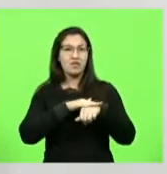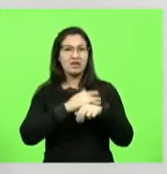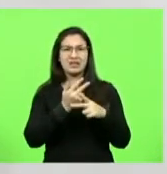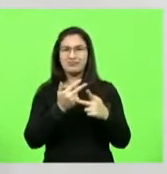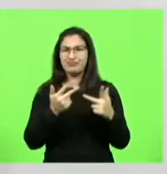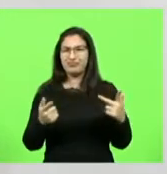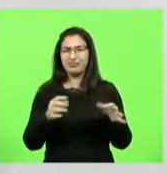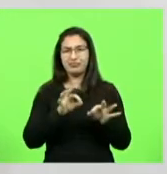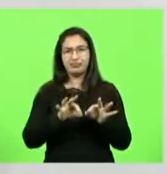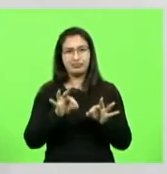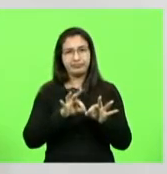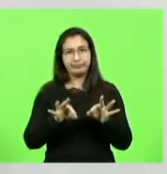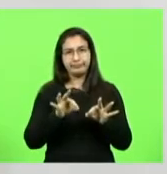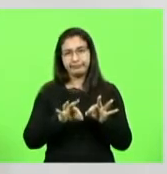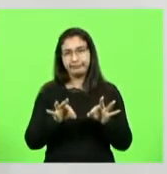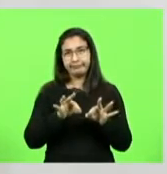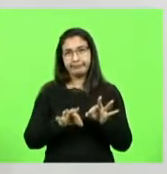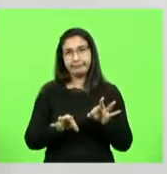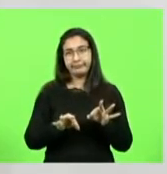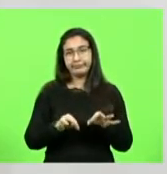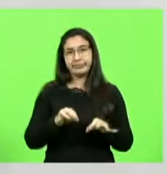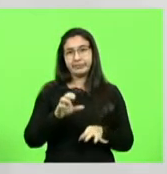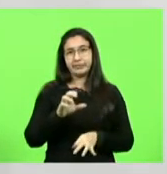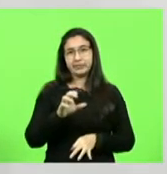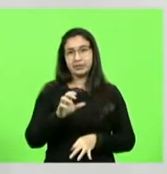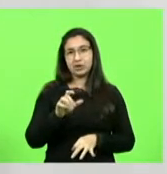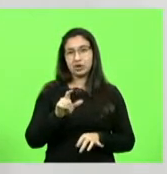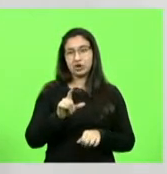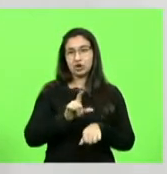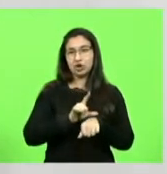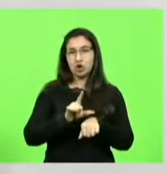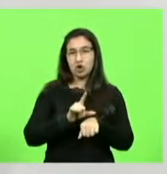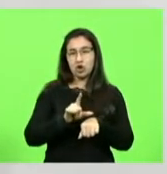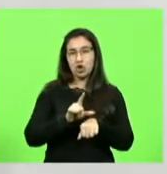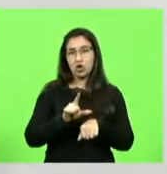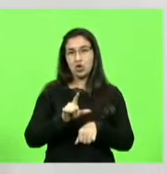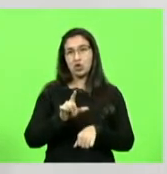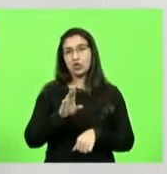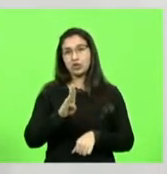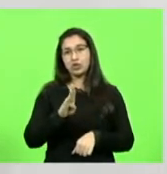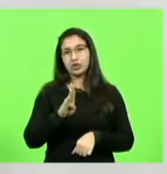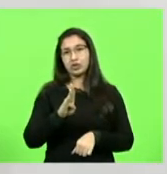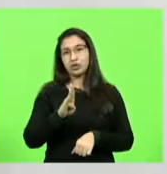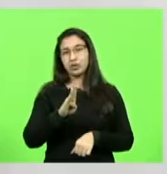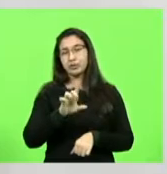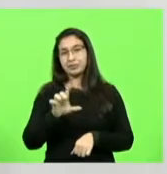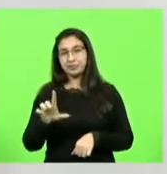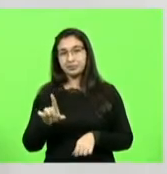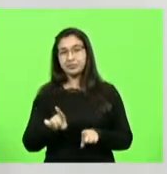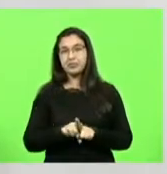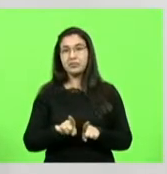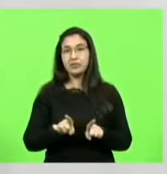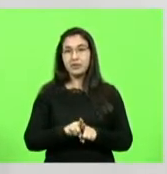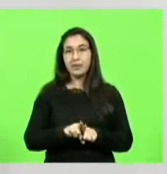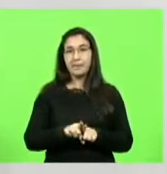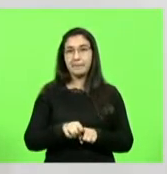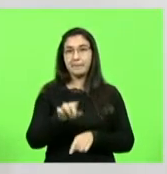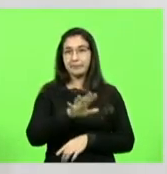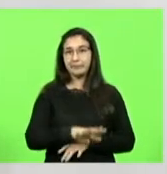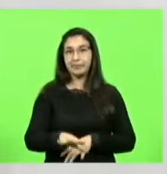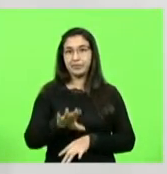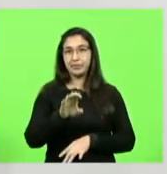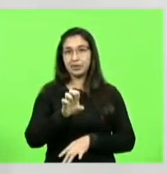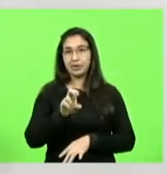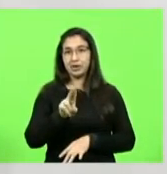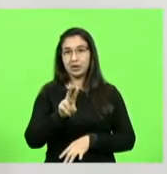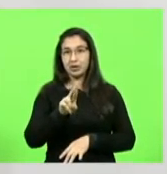entidades. Menciono aqui Sindilojas de Blumenau, o presidente Emílio, o presidente do Convention Bureau do Vale Europeu, o Develon